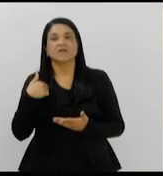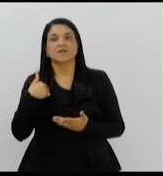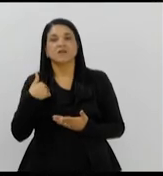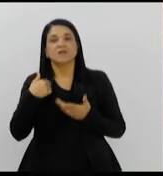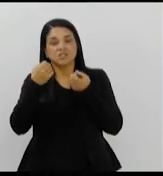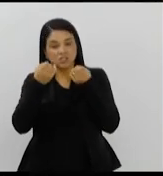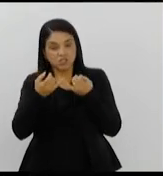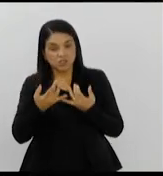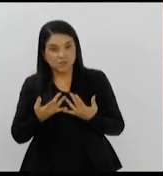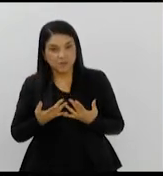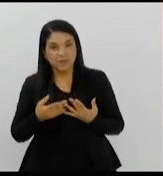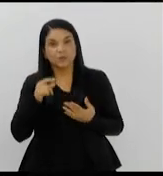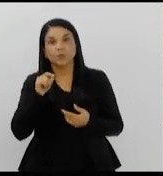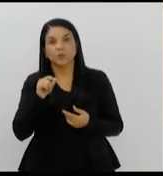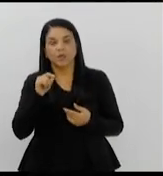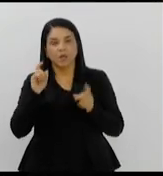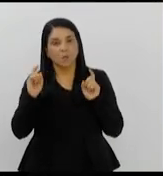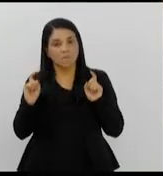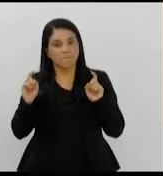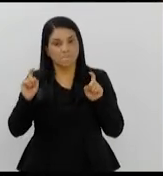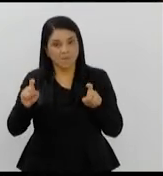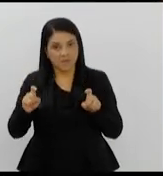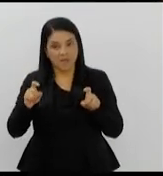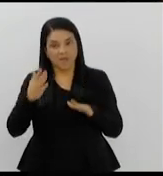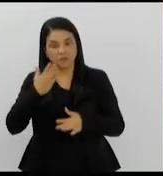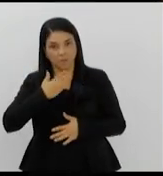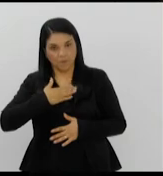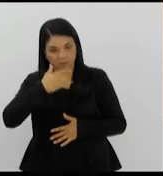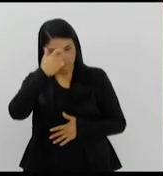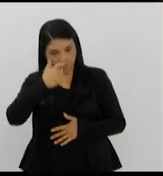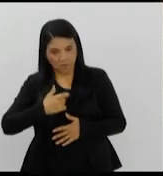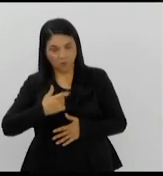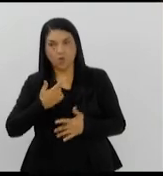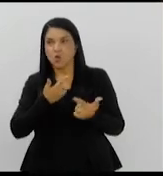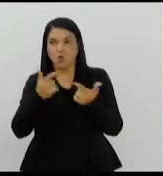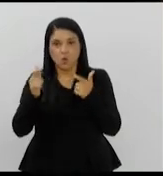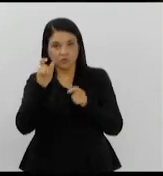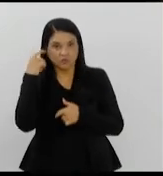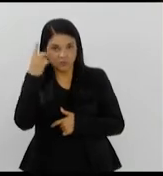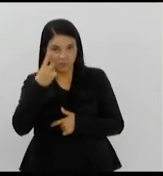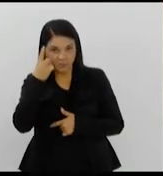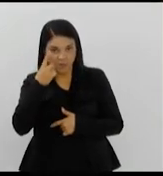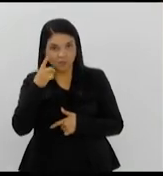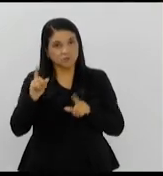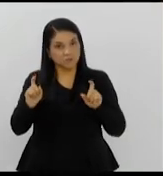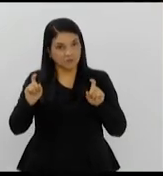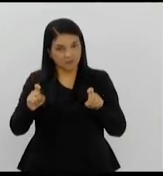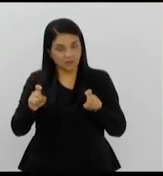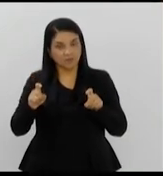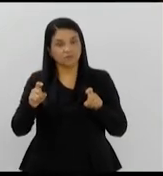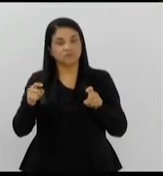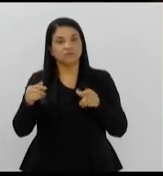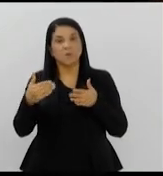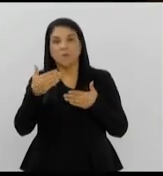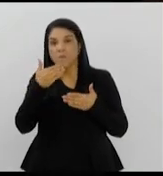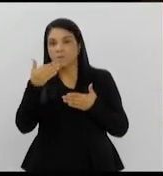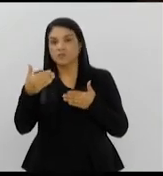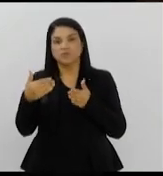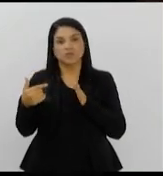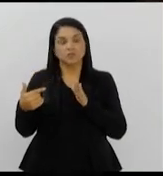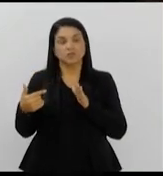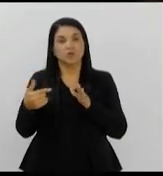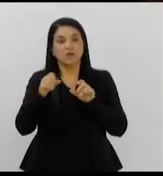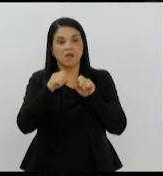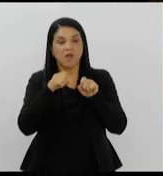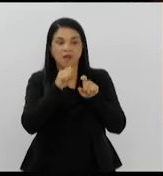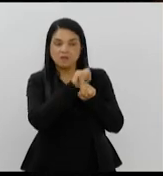falando exatamente sobre que o meu mandato, acredito que outros mandatos também de deputados e deputadas estão sendo acionados da sociedade